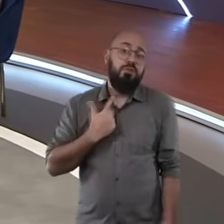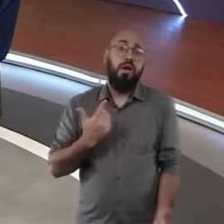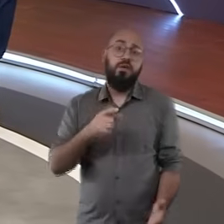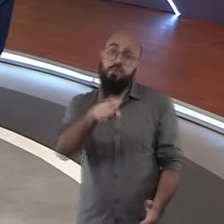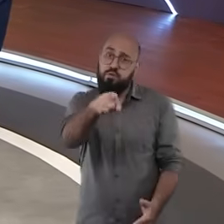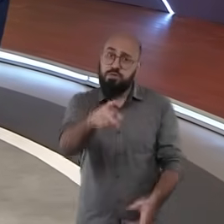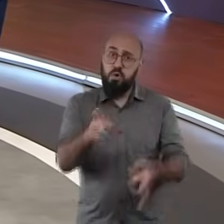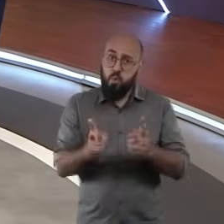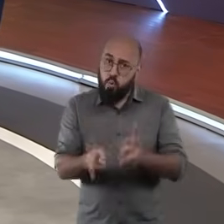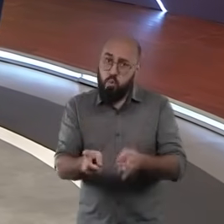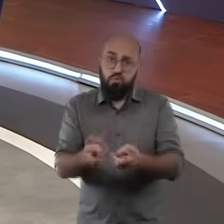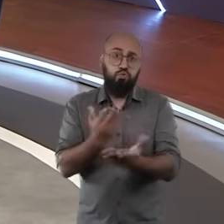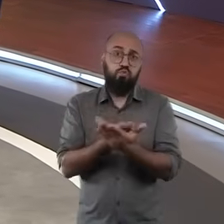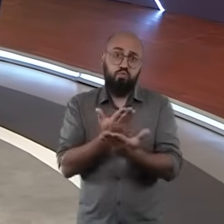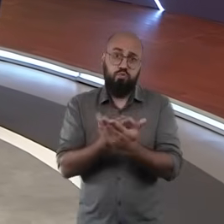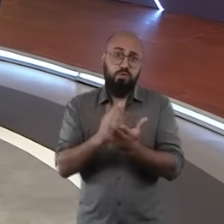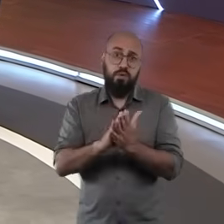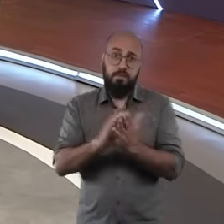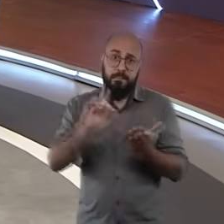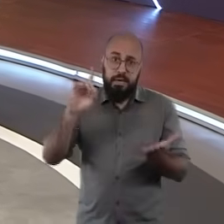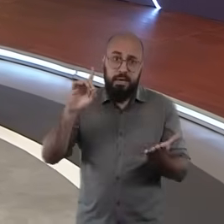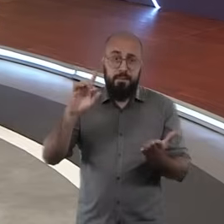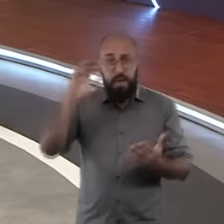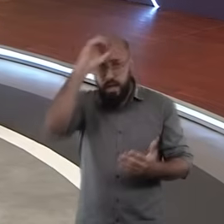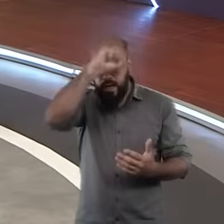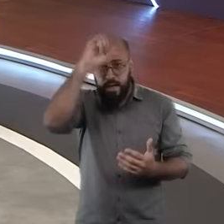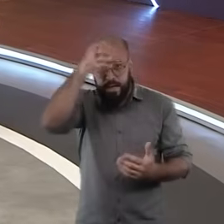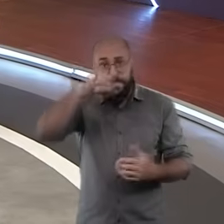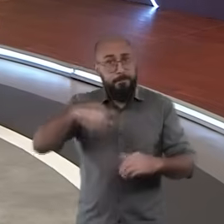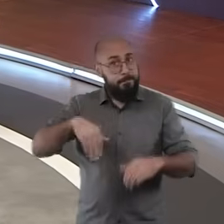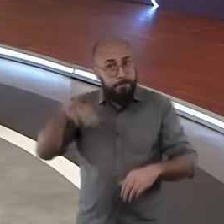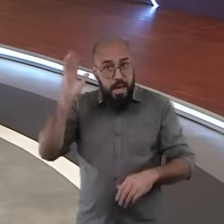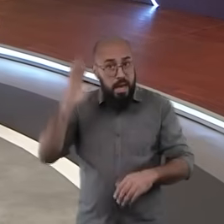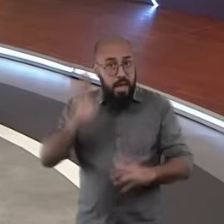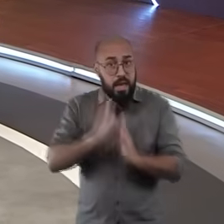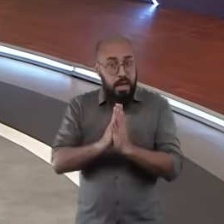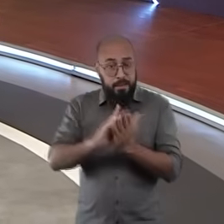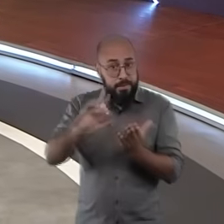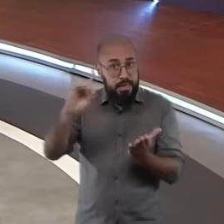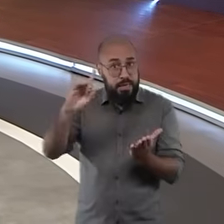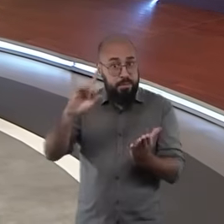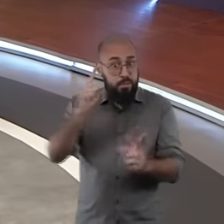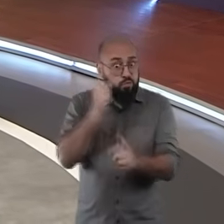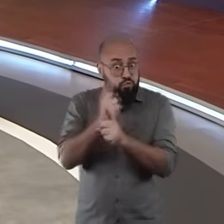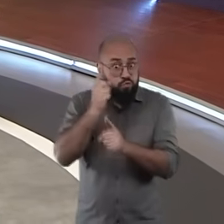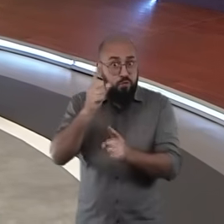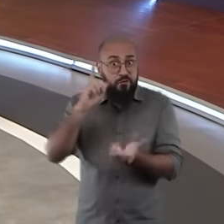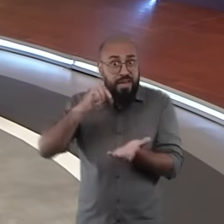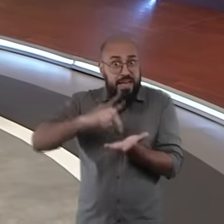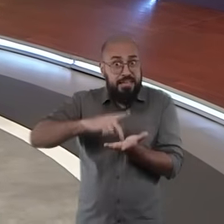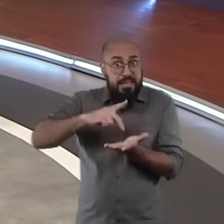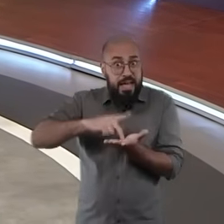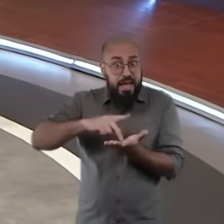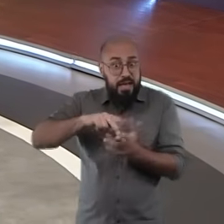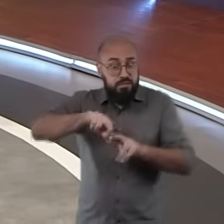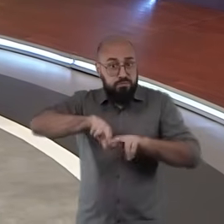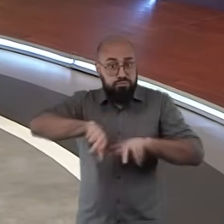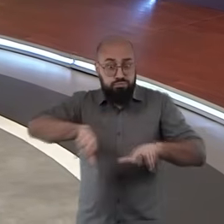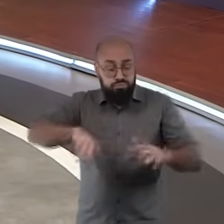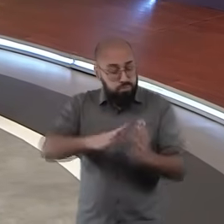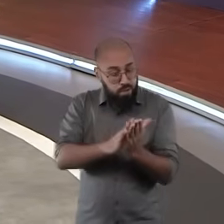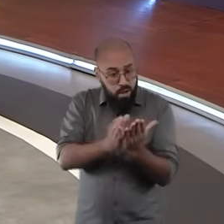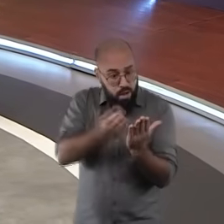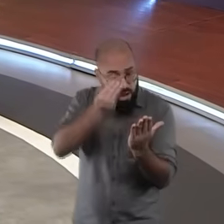continue estudando a Bíblia, aprendendo cada vez mais da palavra do Senhor, descobrindo as grandes verdades que Deus nos deixou na